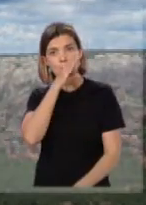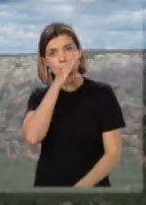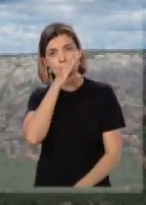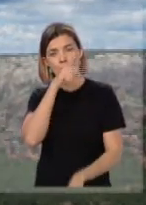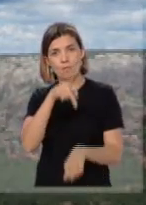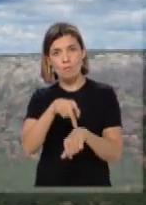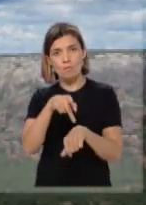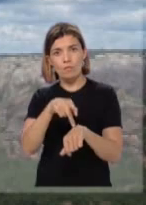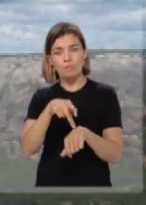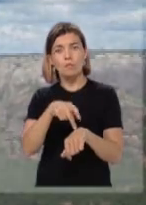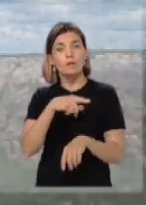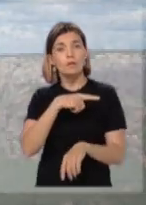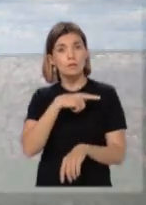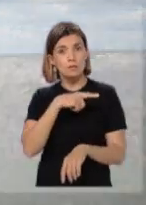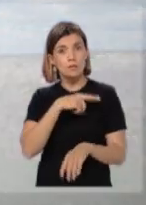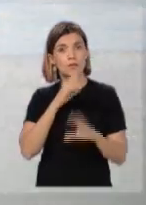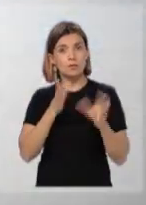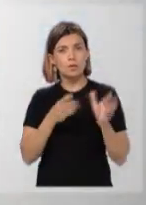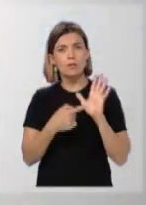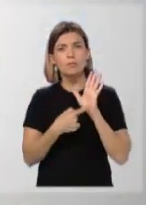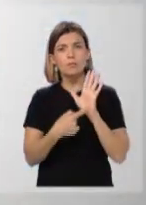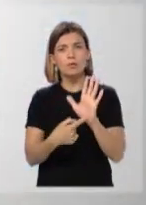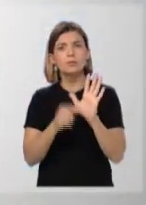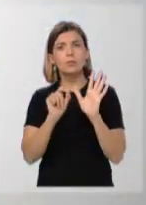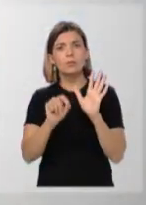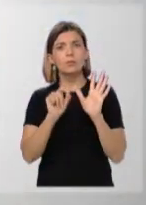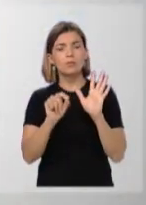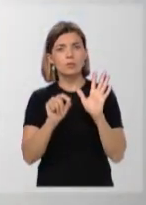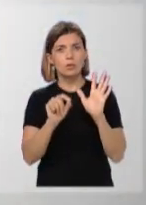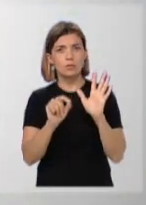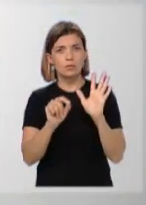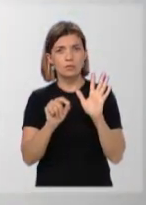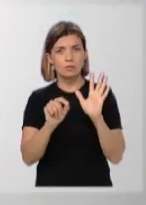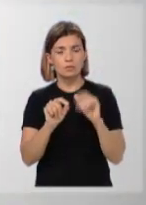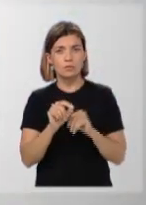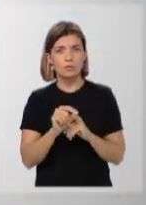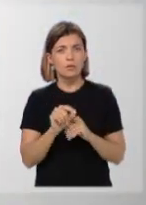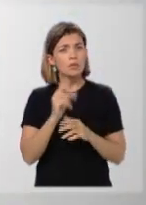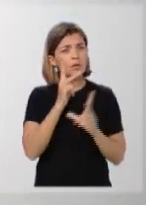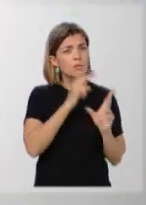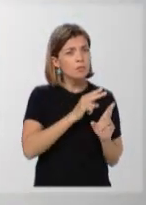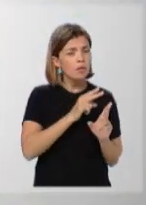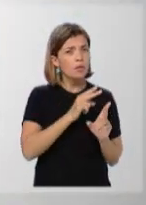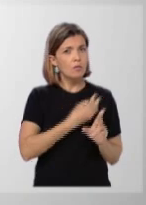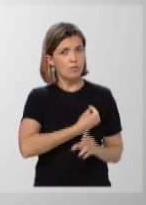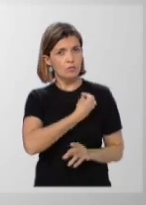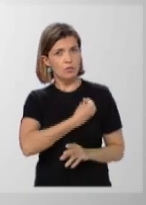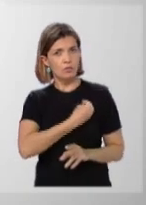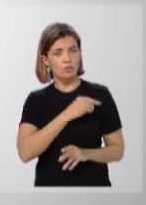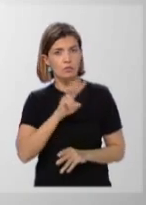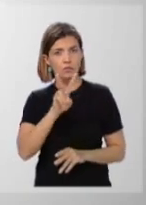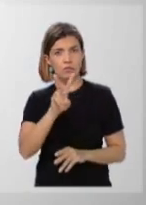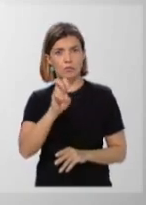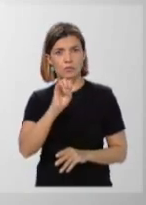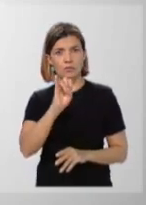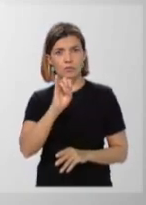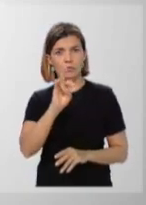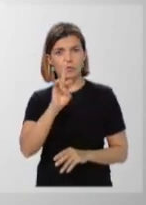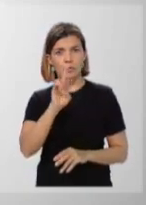No entanto, existe um tipo de organismo que apresenta apenas algumas das propriedades dos seres vivos, os